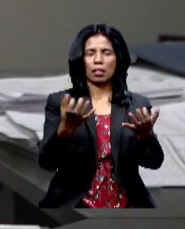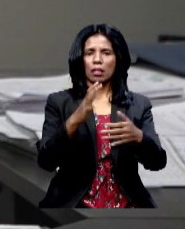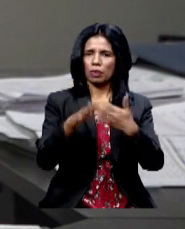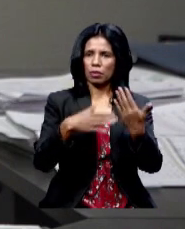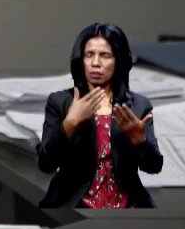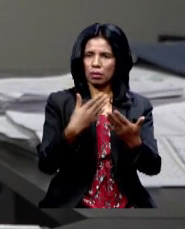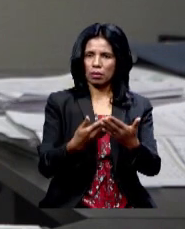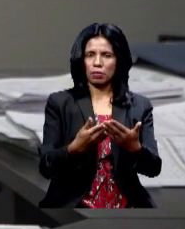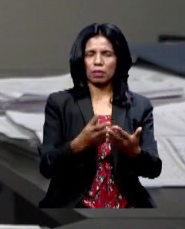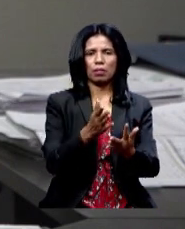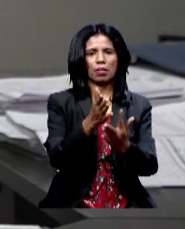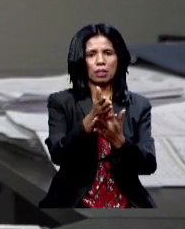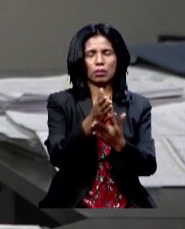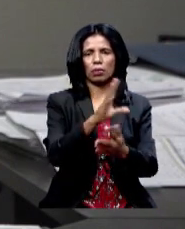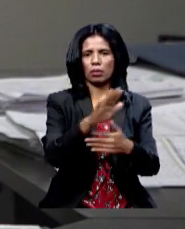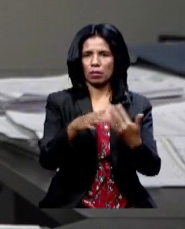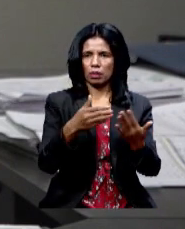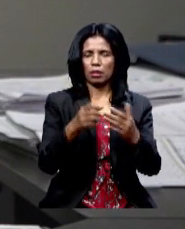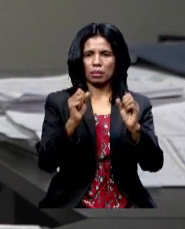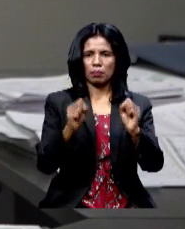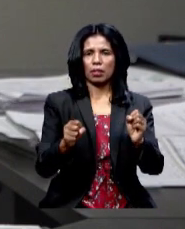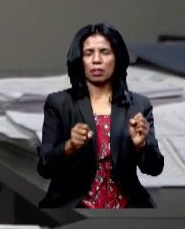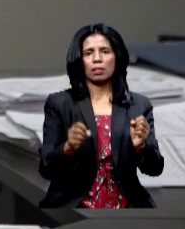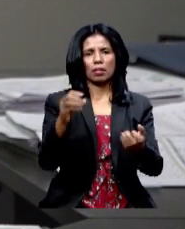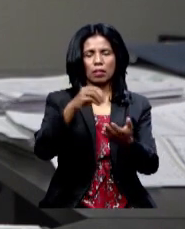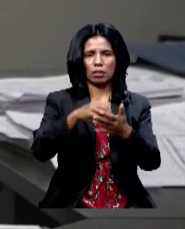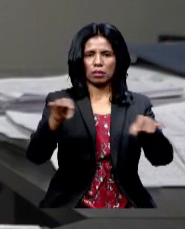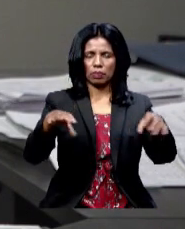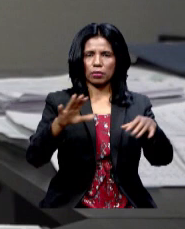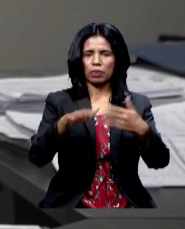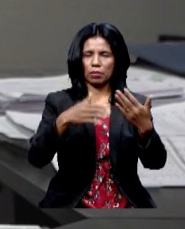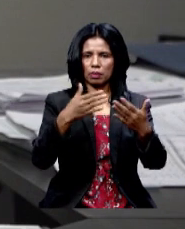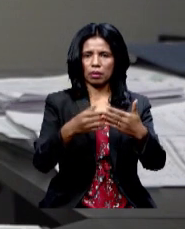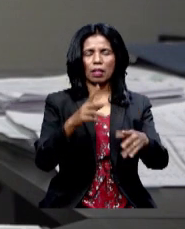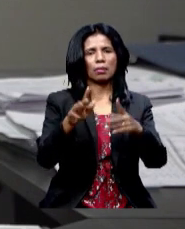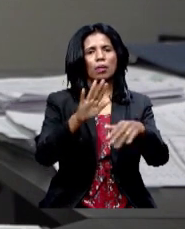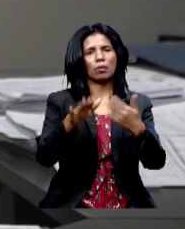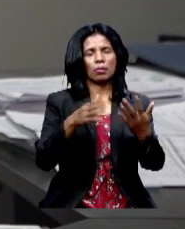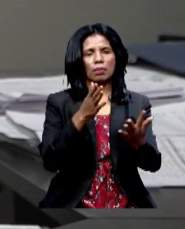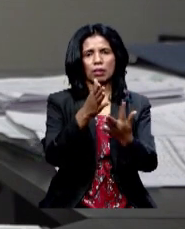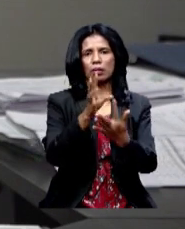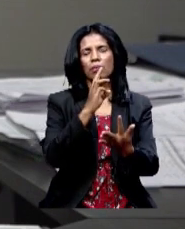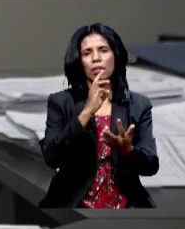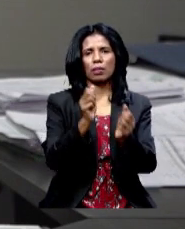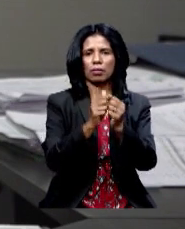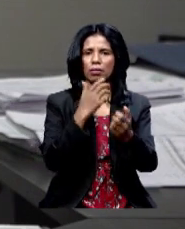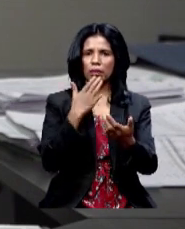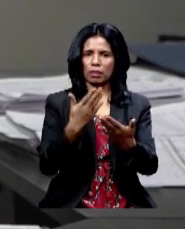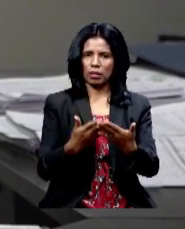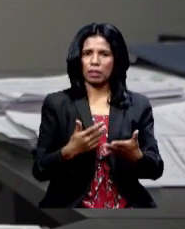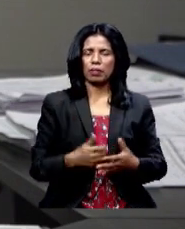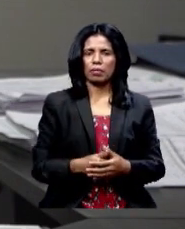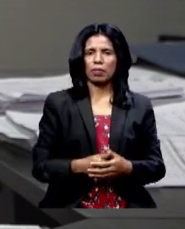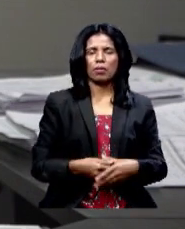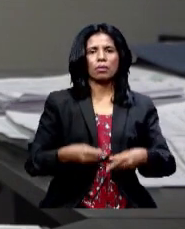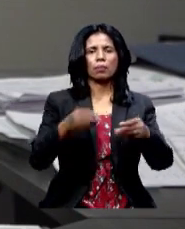a sistema existe se né por um evento para melhorar e ter sistema se né para ter a comunidade ser beleza super o dia ba cobre ba é